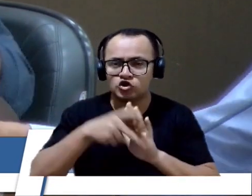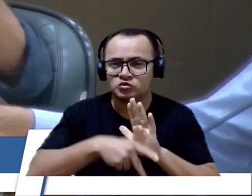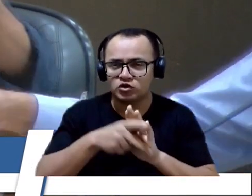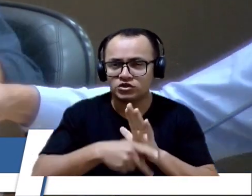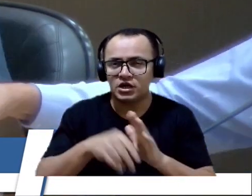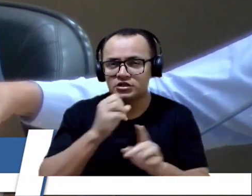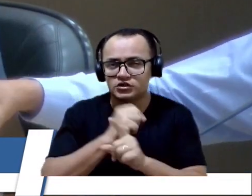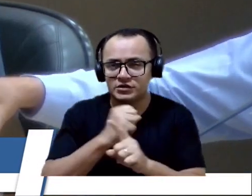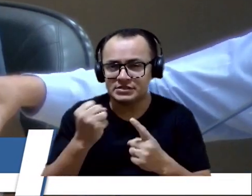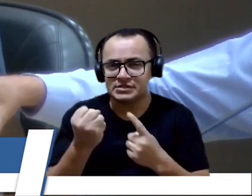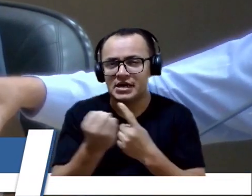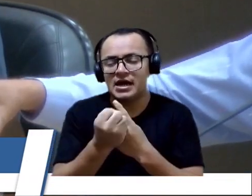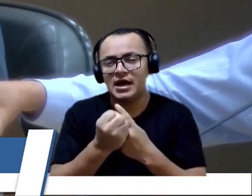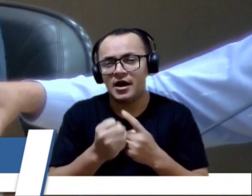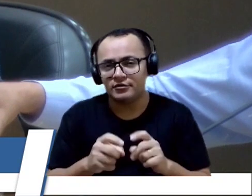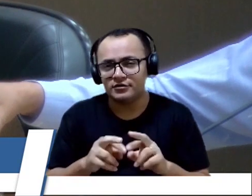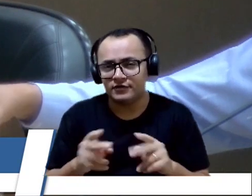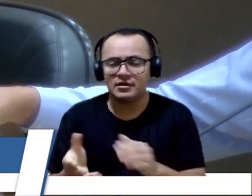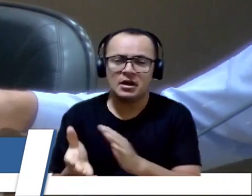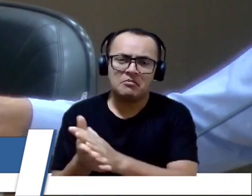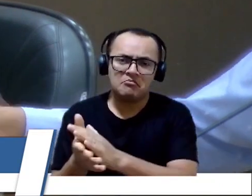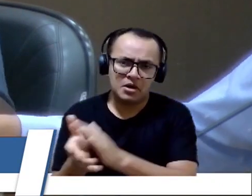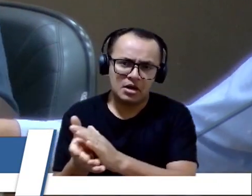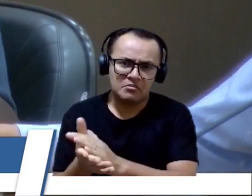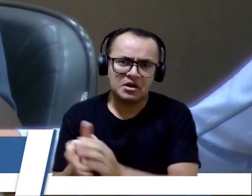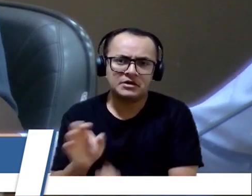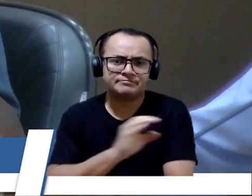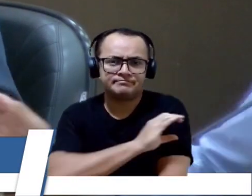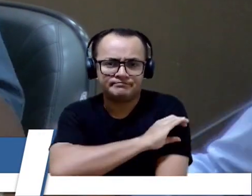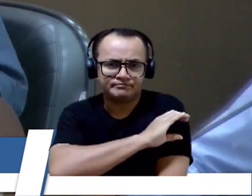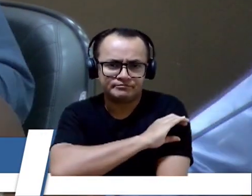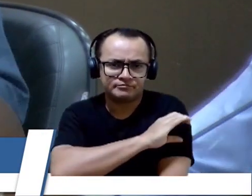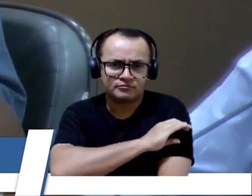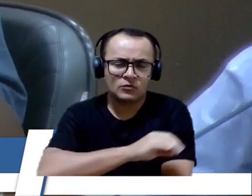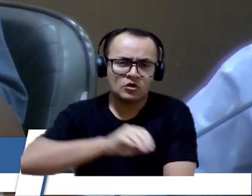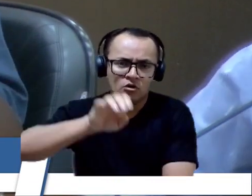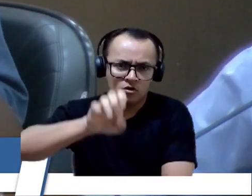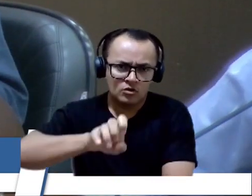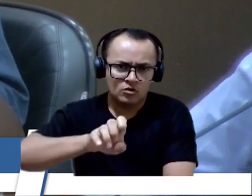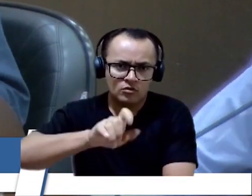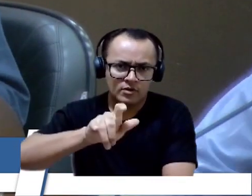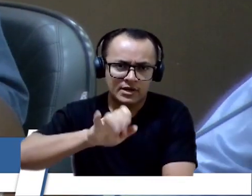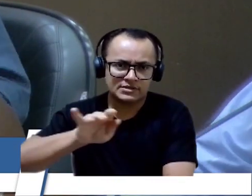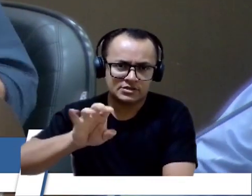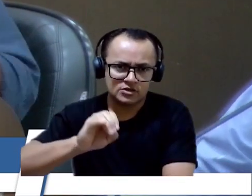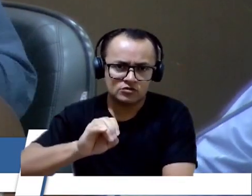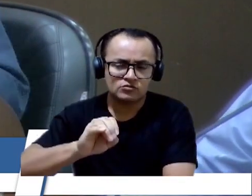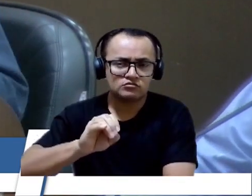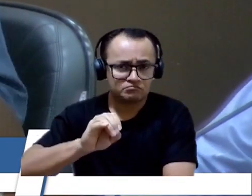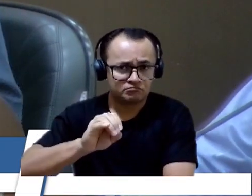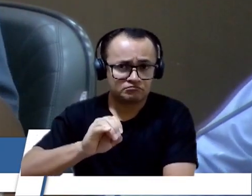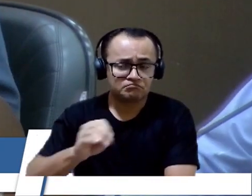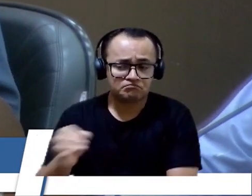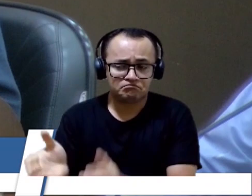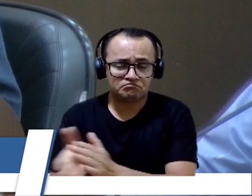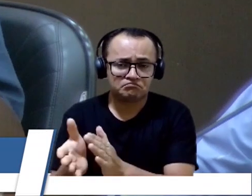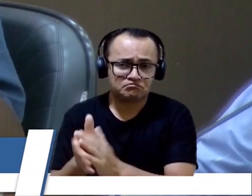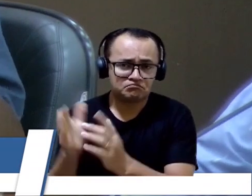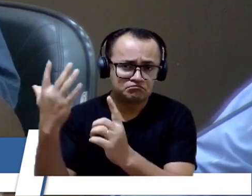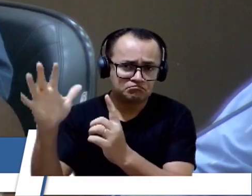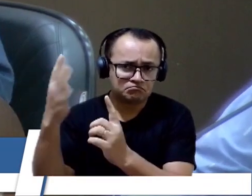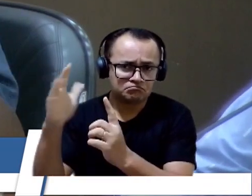Então, parabéns, Claudinei, e o Ézio merece muito e honra esse título de